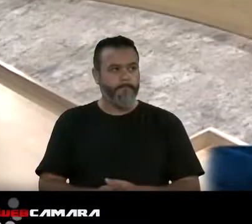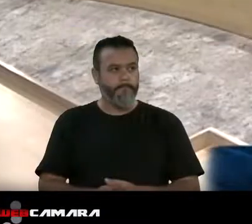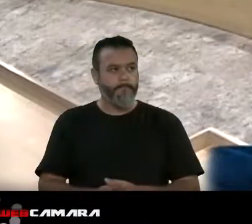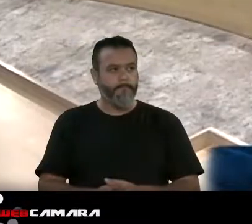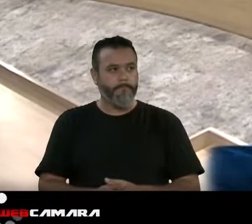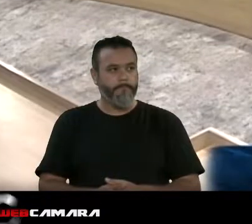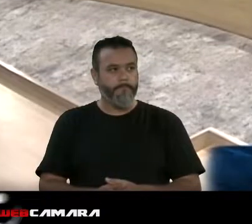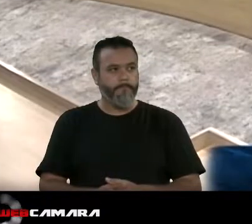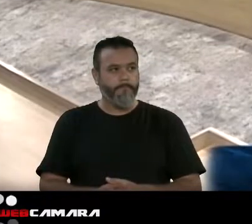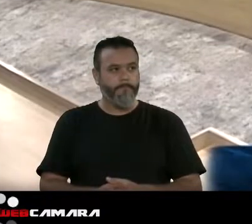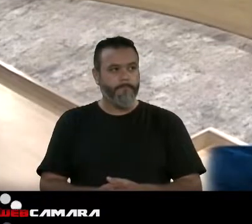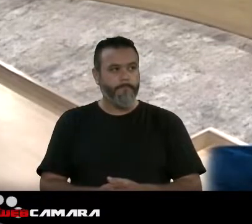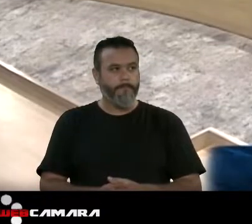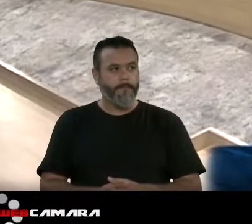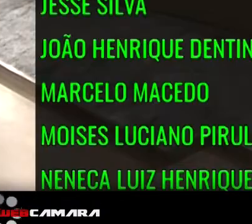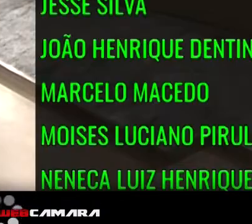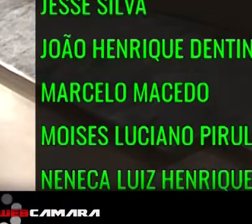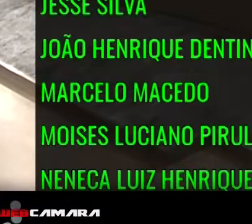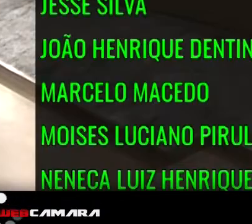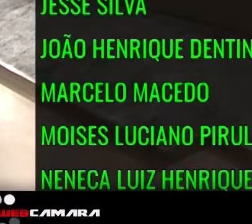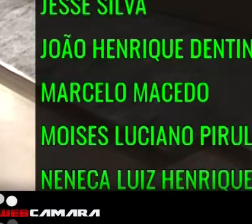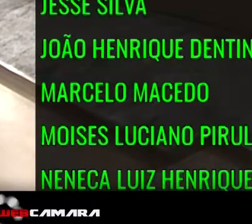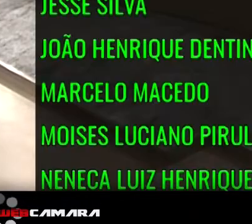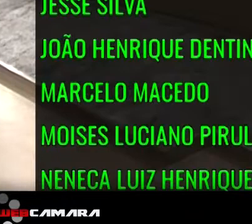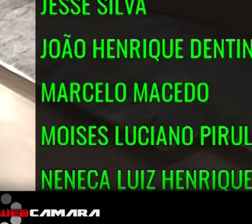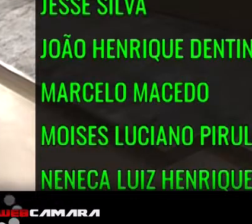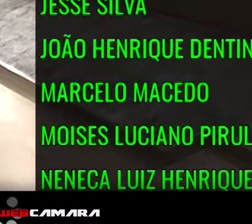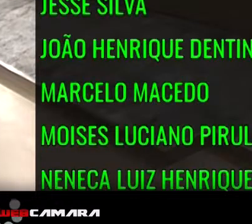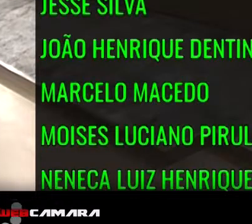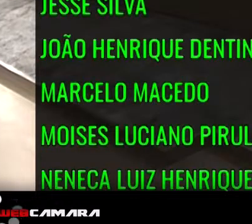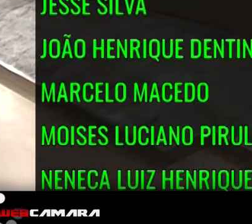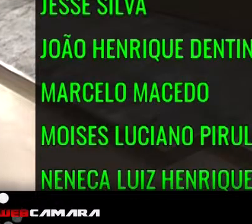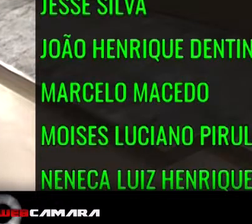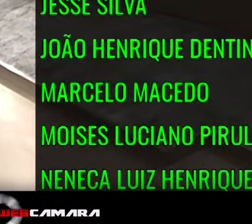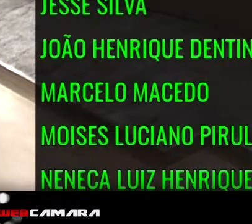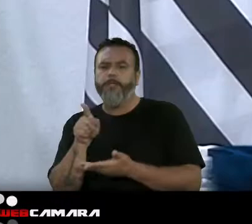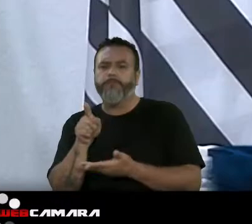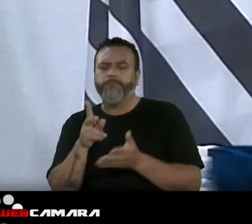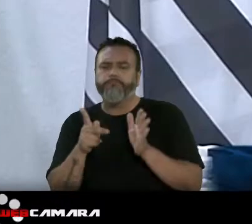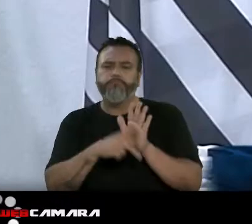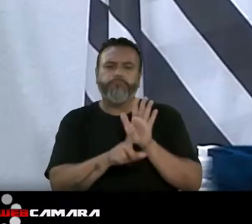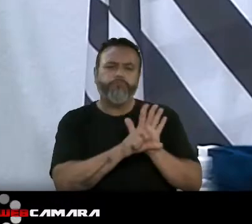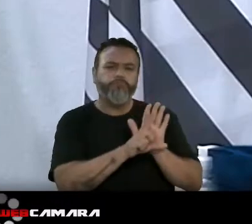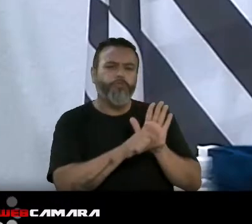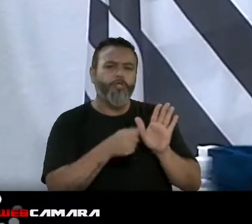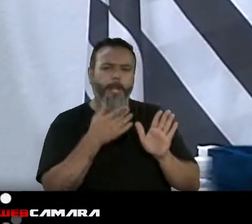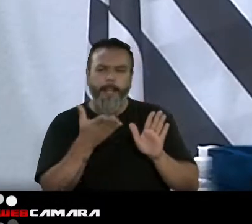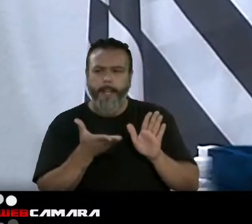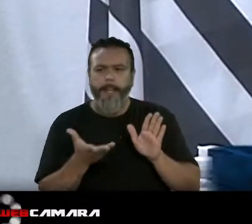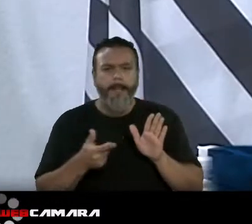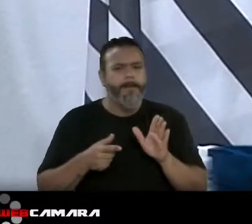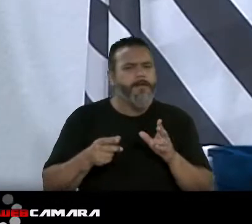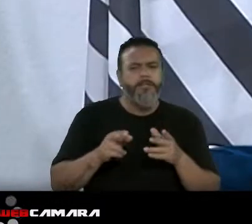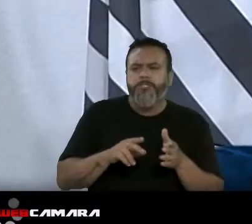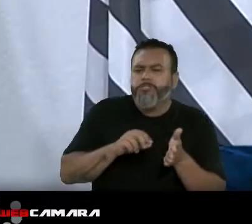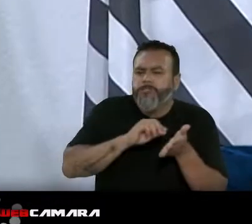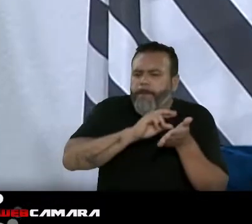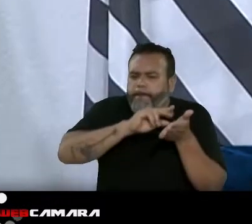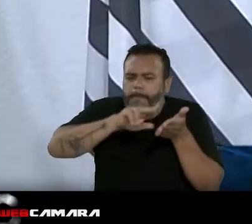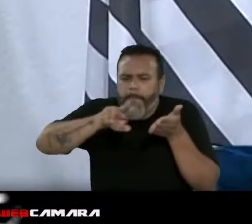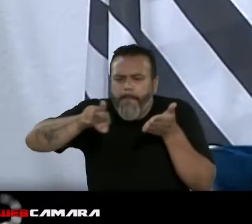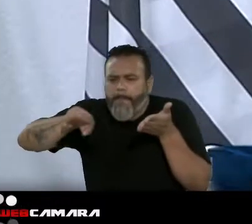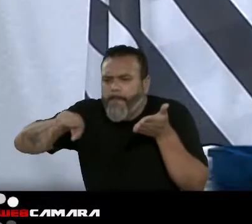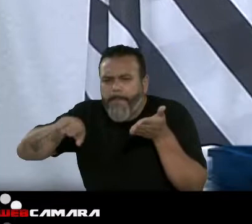Na sessão do dia 15, os vereadores aprovaram em primeira votação o projeto de lei da vereadora Vivi da Rádio, que acrescenta